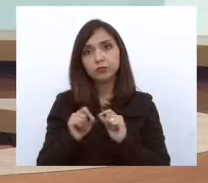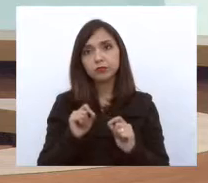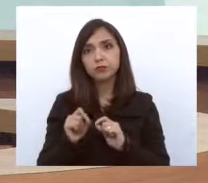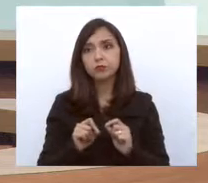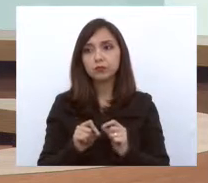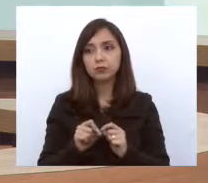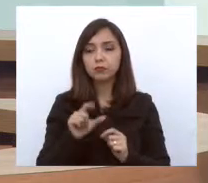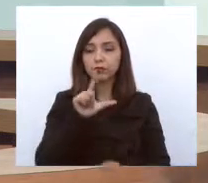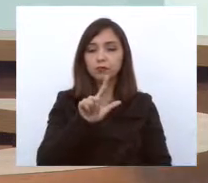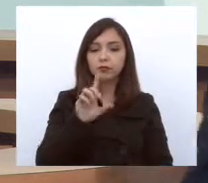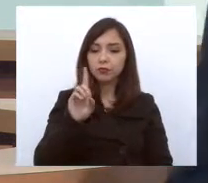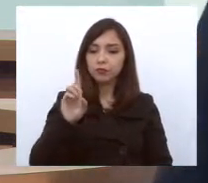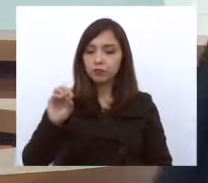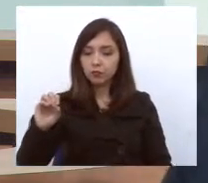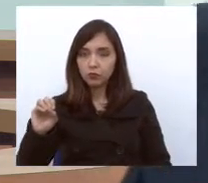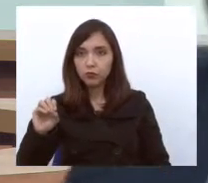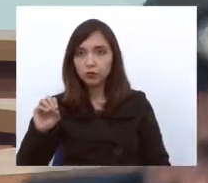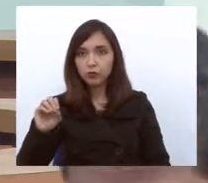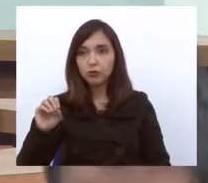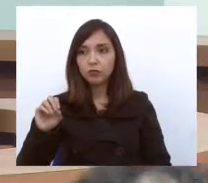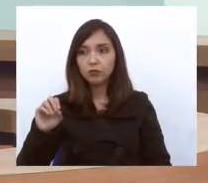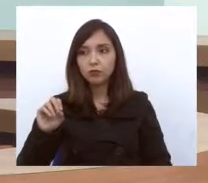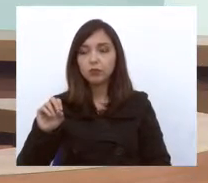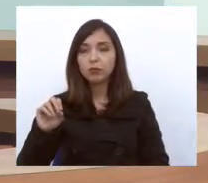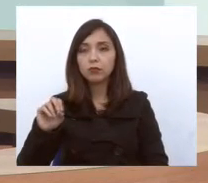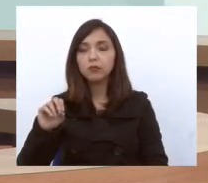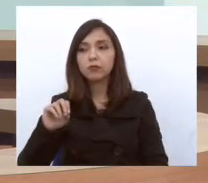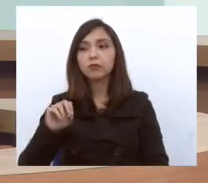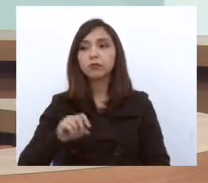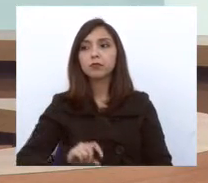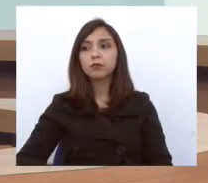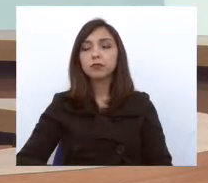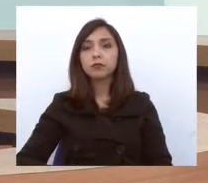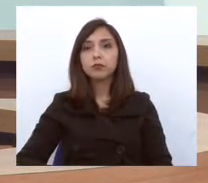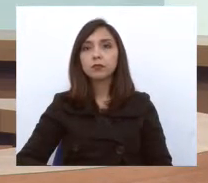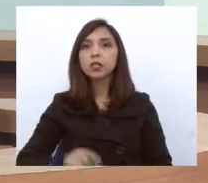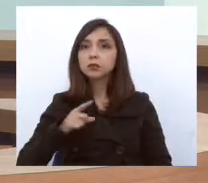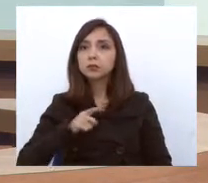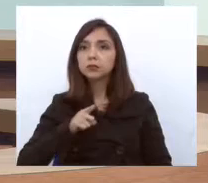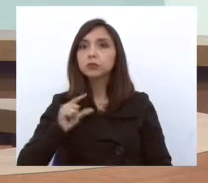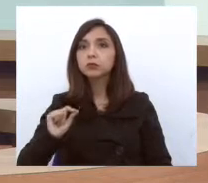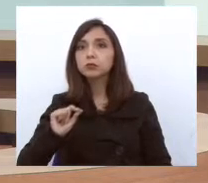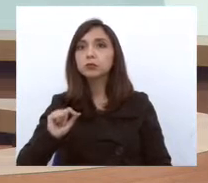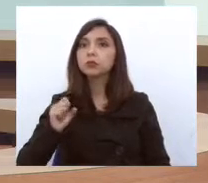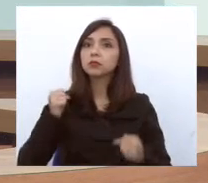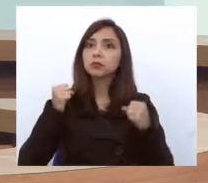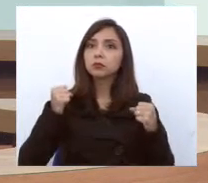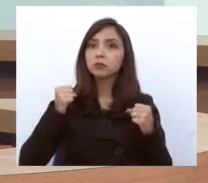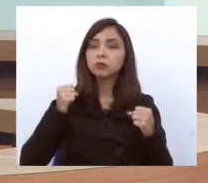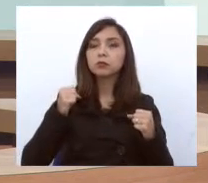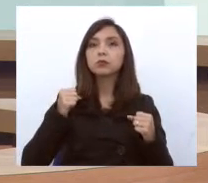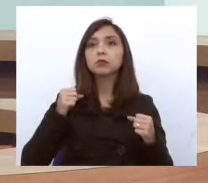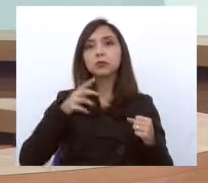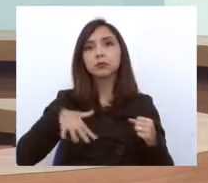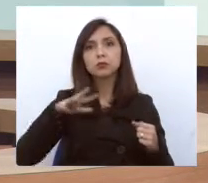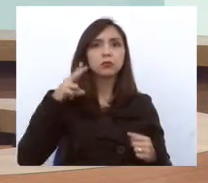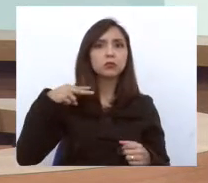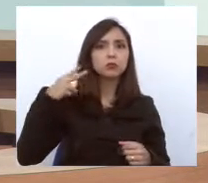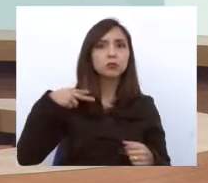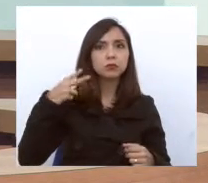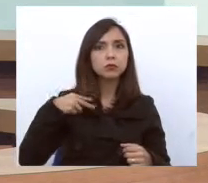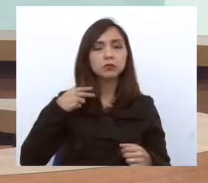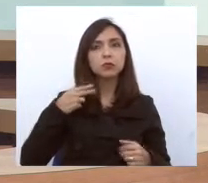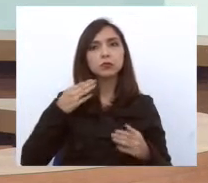a LDO, para completar a minha questão de ordem, teria o Poder Executivo Municipal, vereadores,